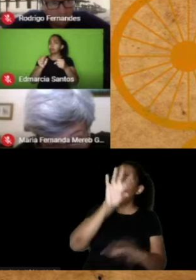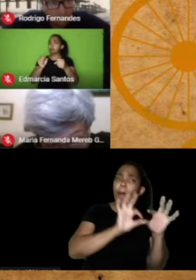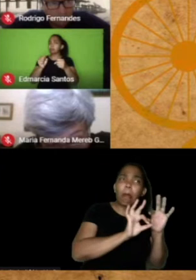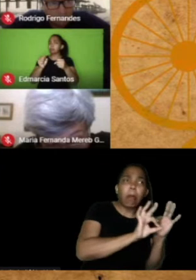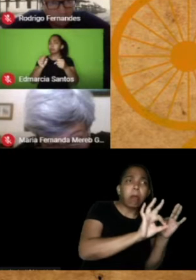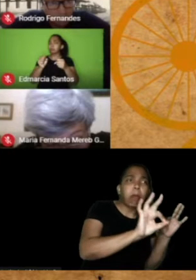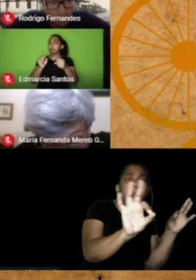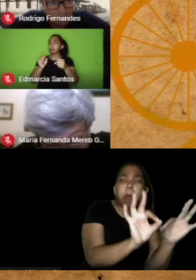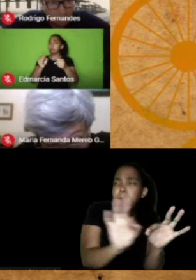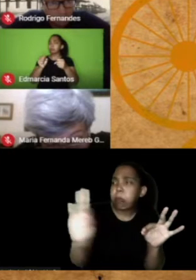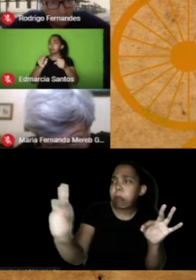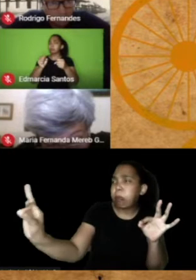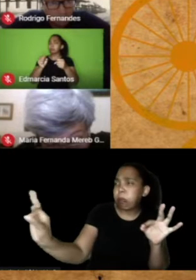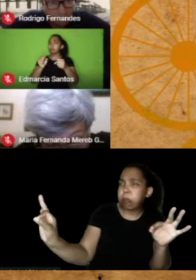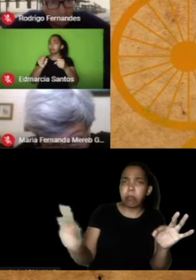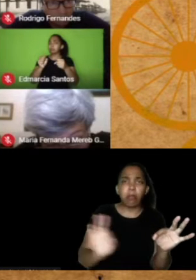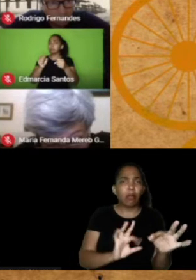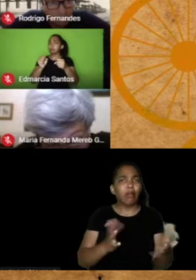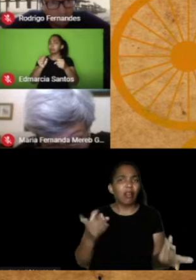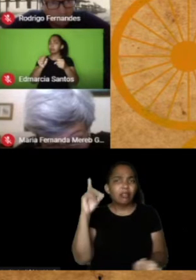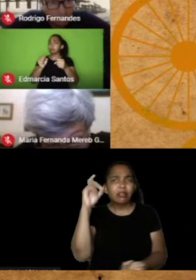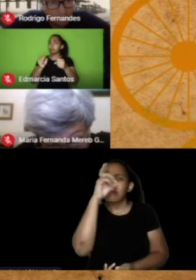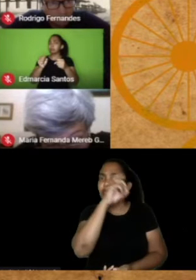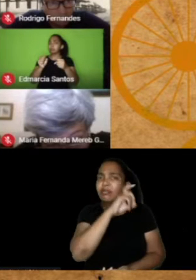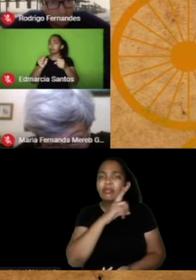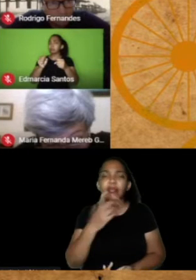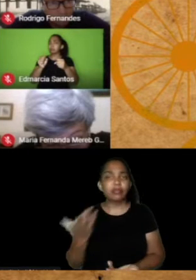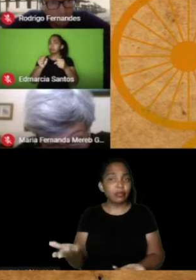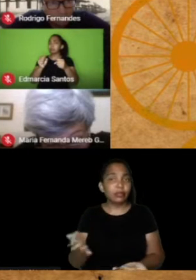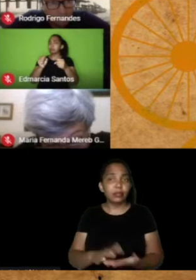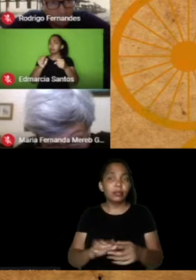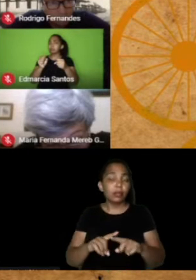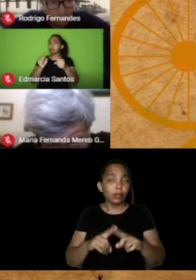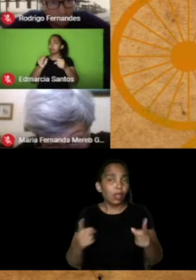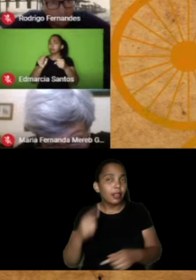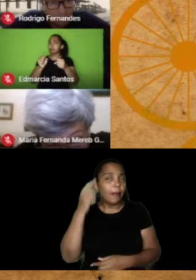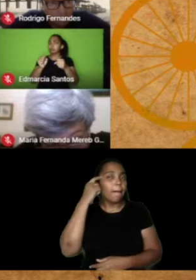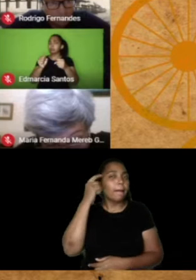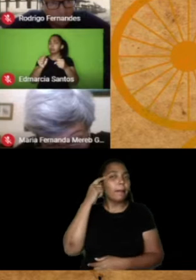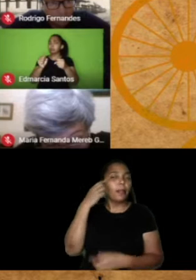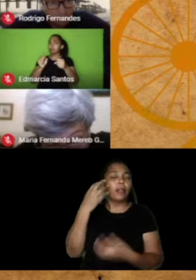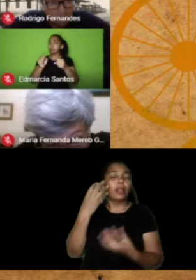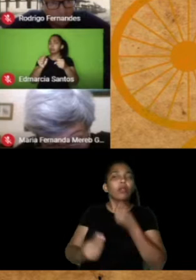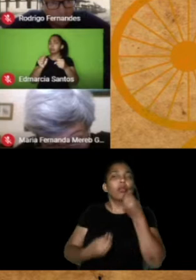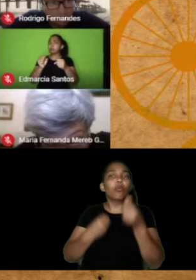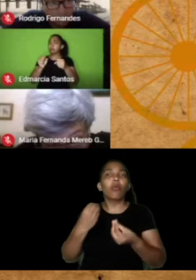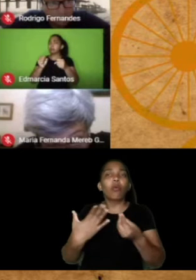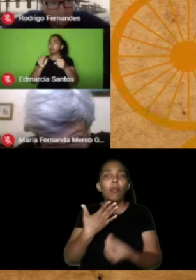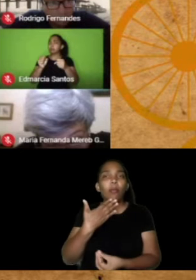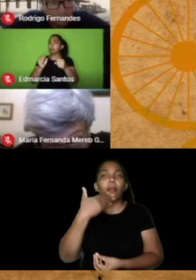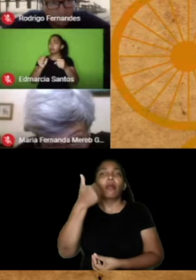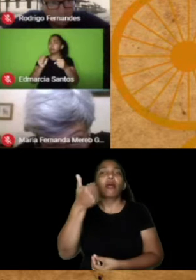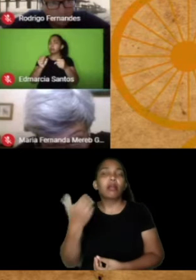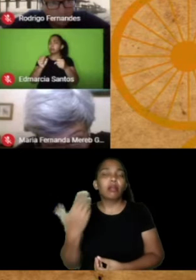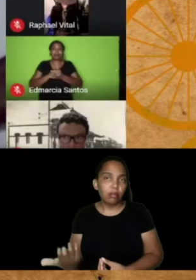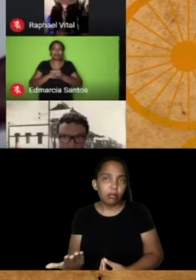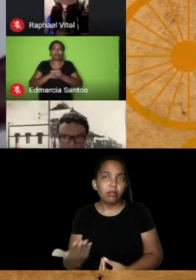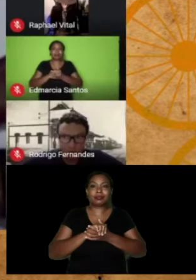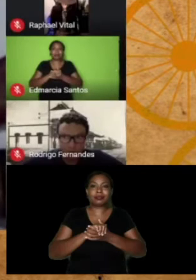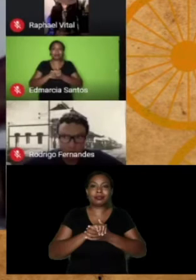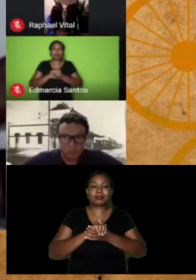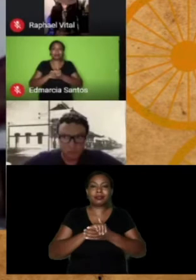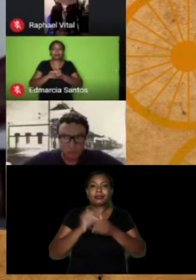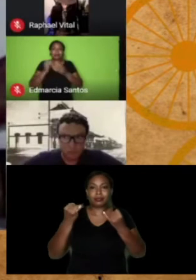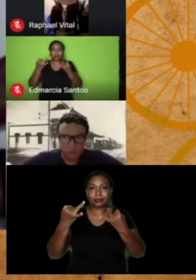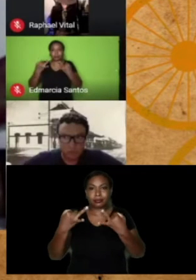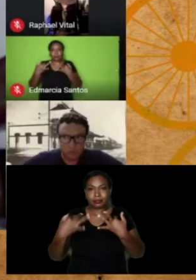eu tenho que esse momento é um momento em que realmente o sul do Mato Grosso começa a despertar